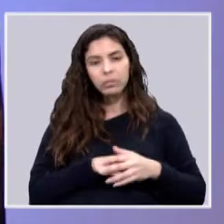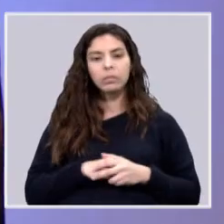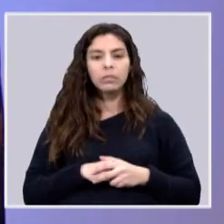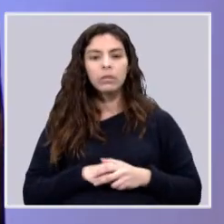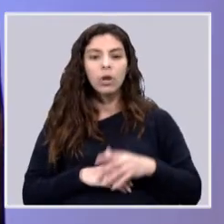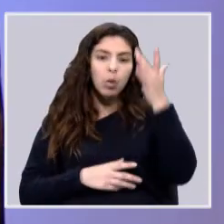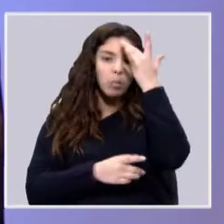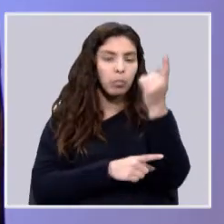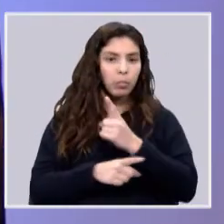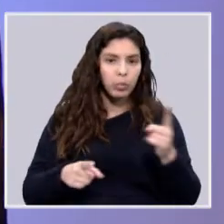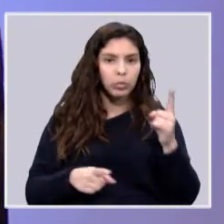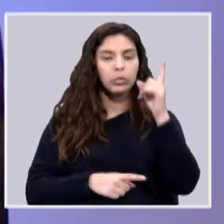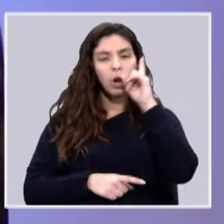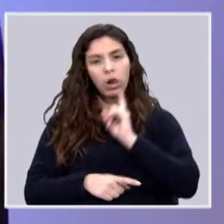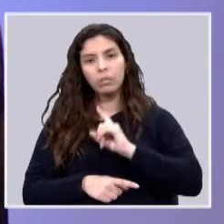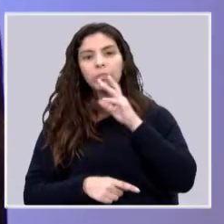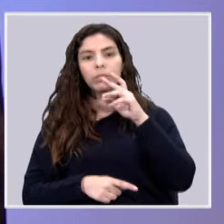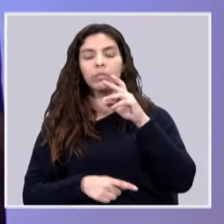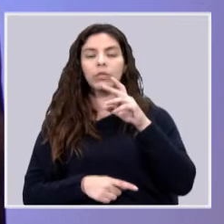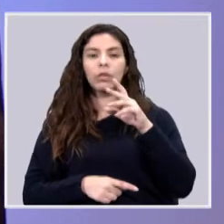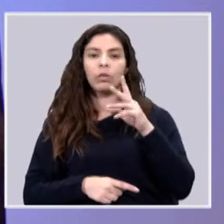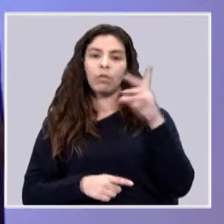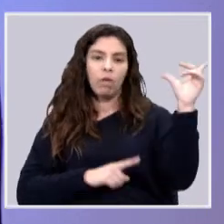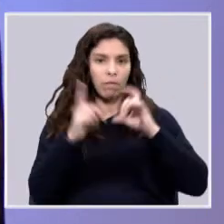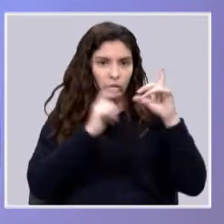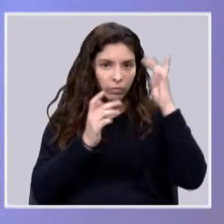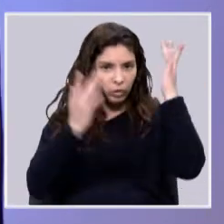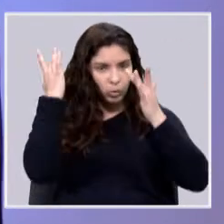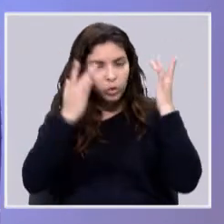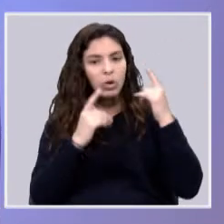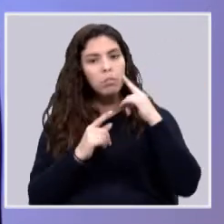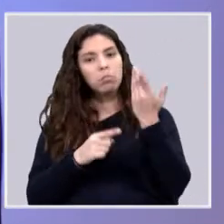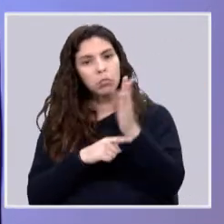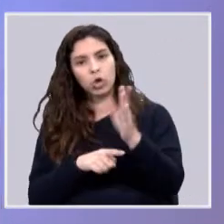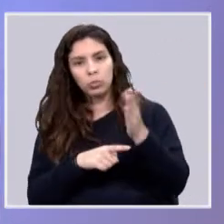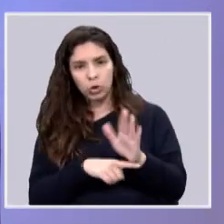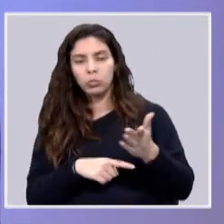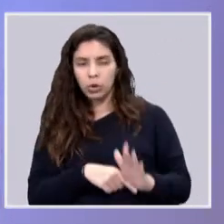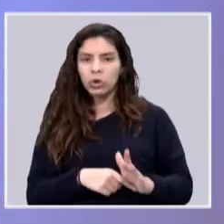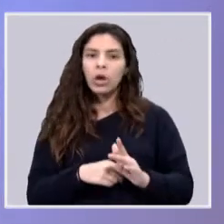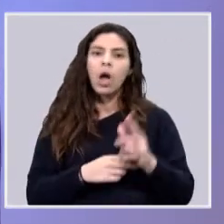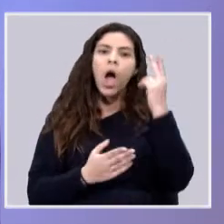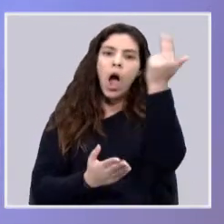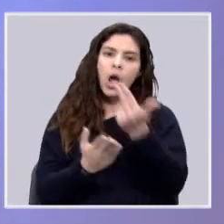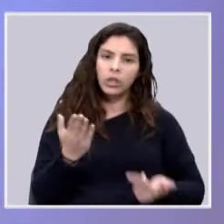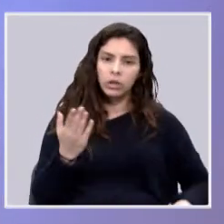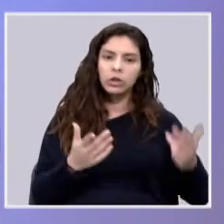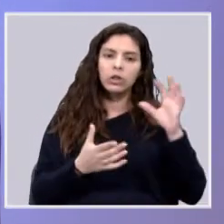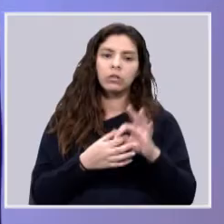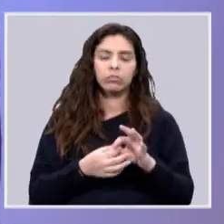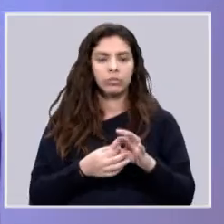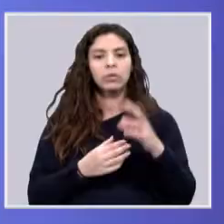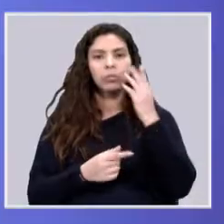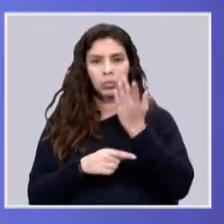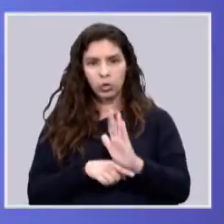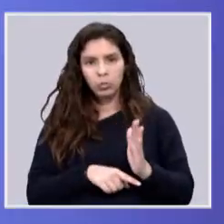A professora de fotografia teórica, ela ao longo das aulas foi-nos mostrando vários artistas que mostraram os seus conceitos